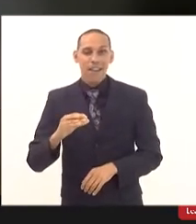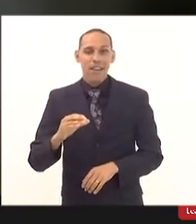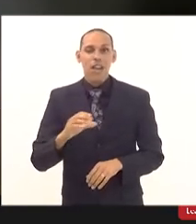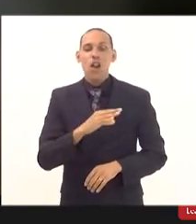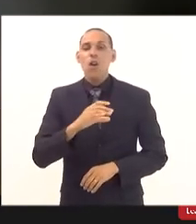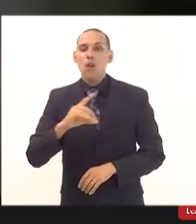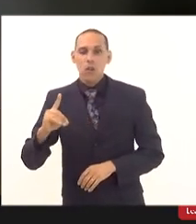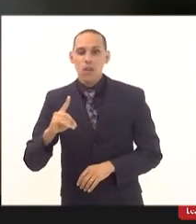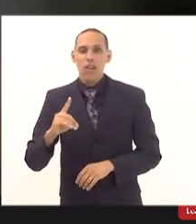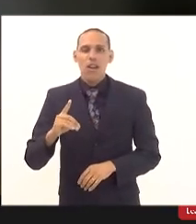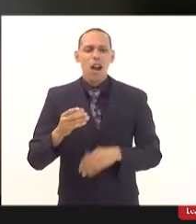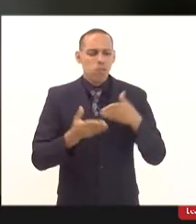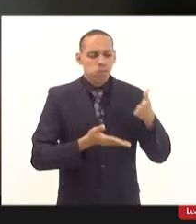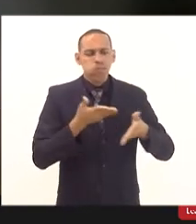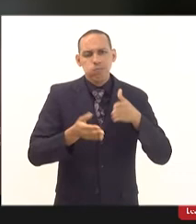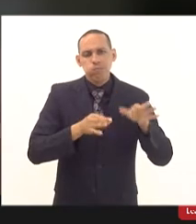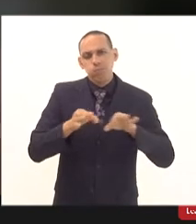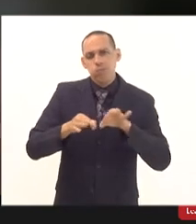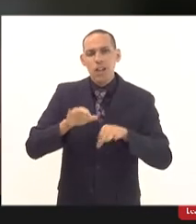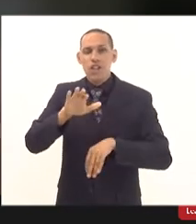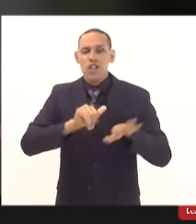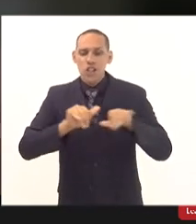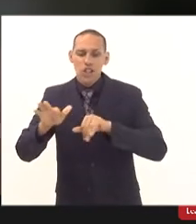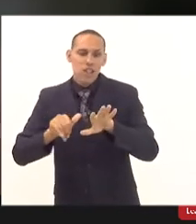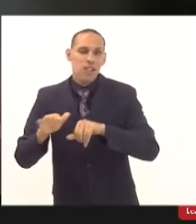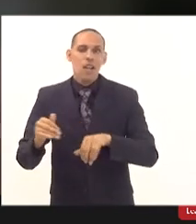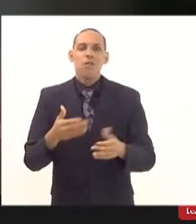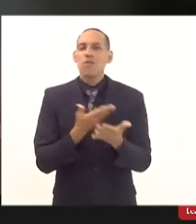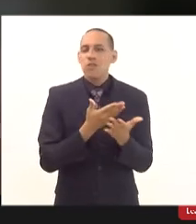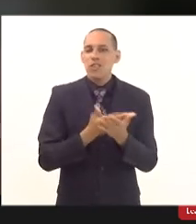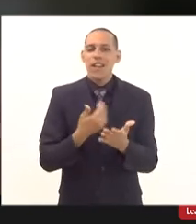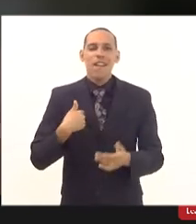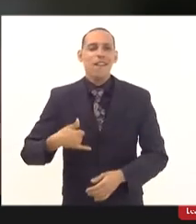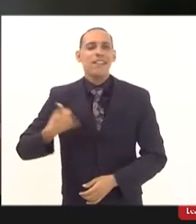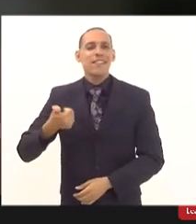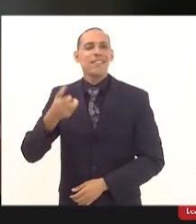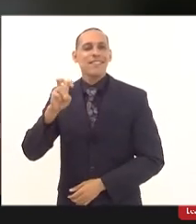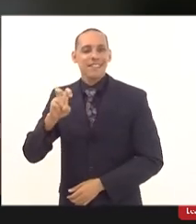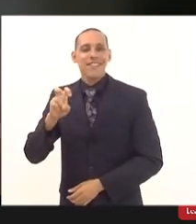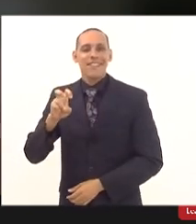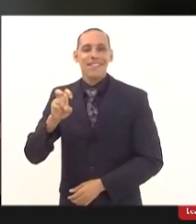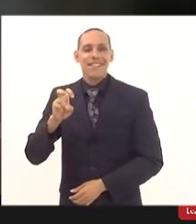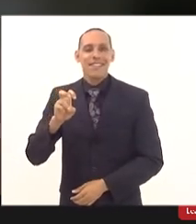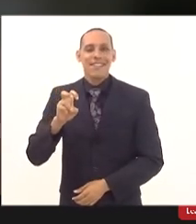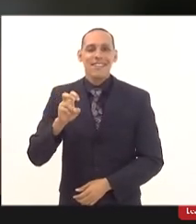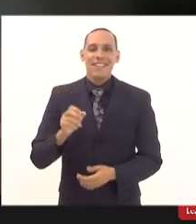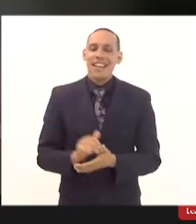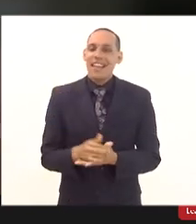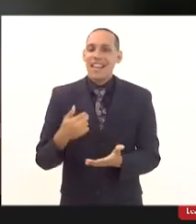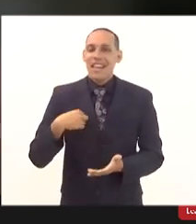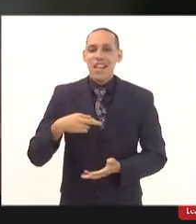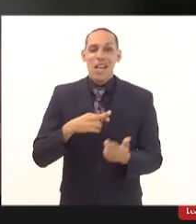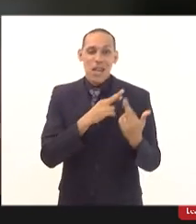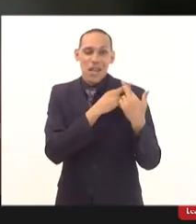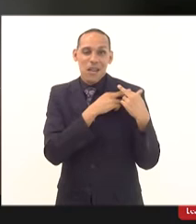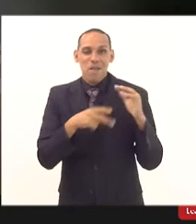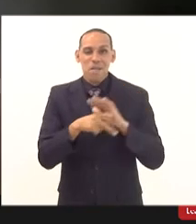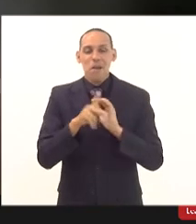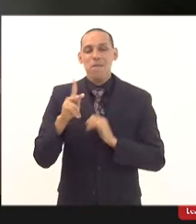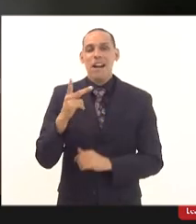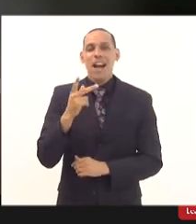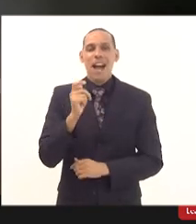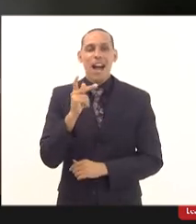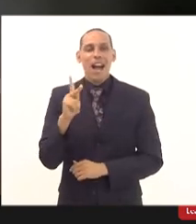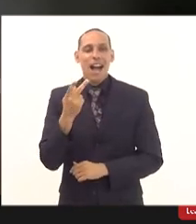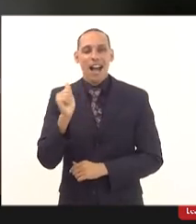pessoal da Uni e que o pão que dava estudantes secundaristas naquela época eu com 15 anos e sob a responsabilidade de Aroldo Costa